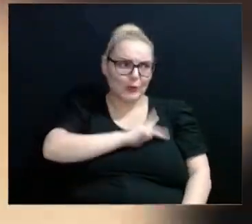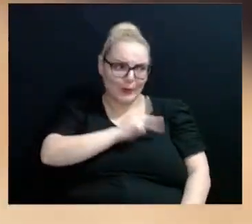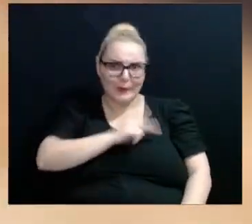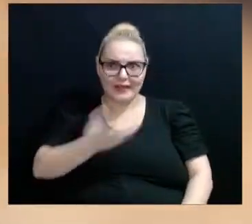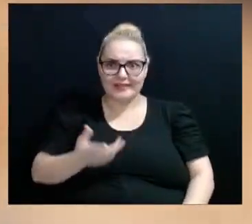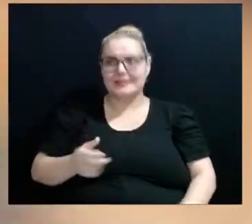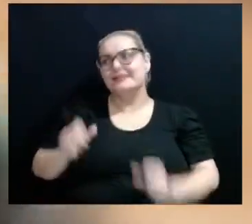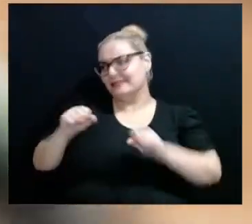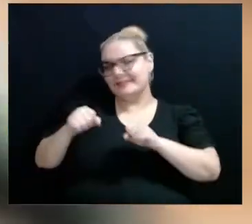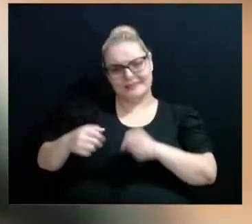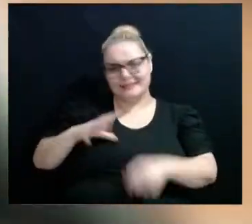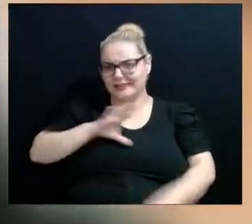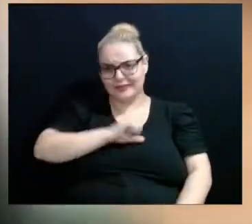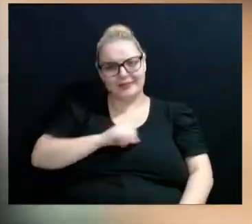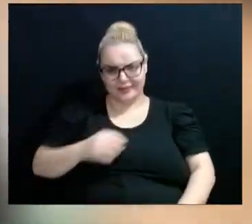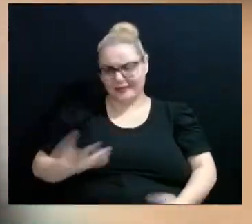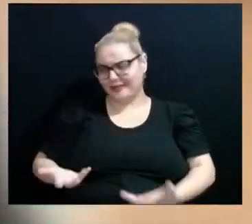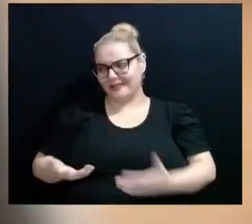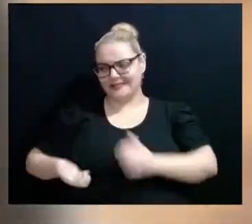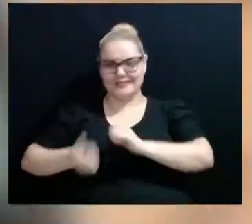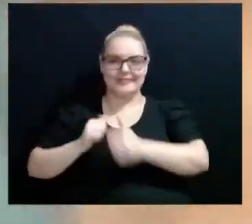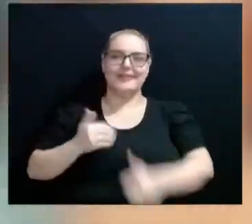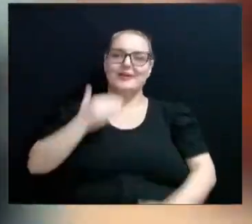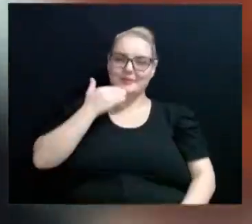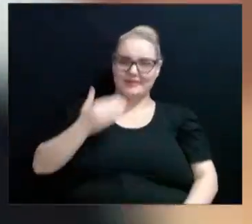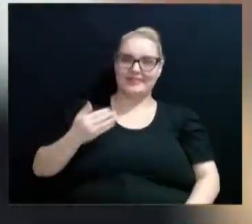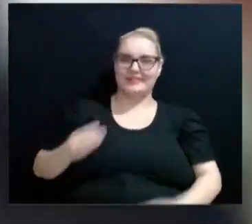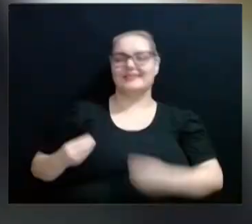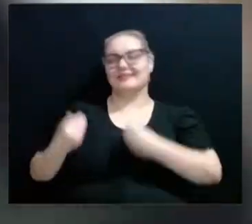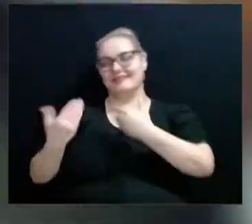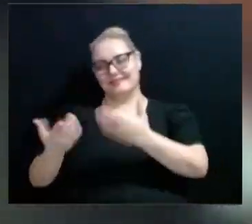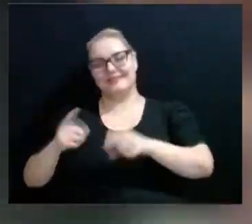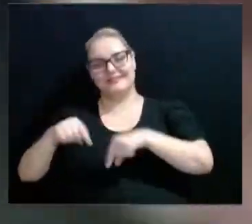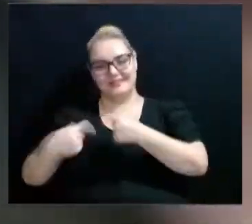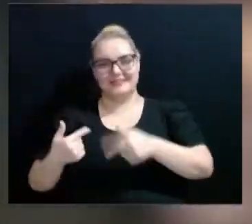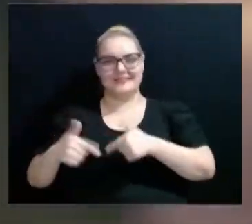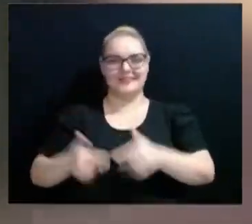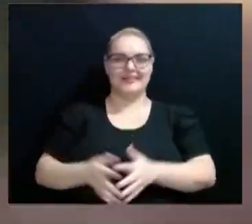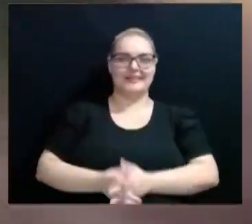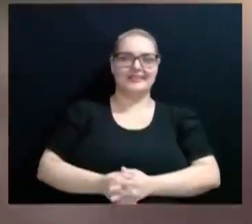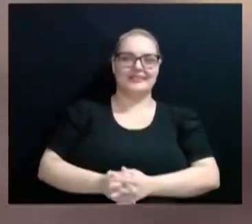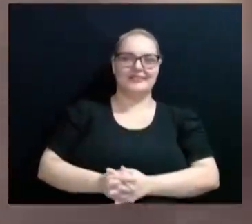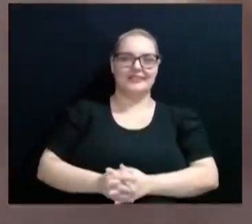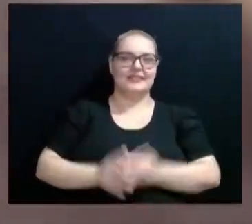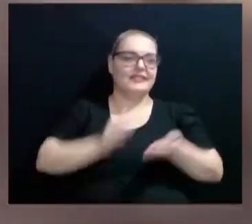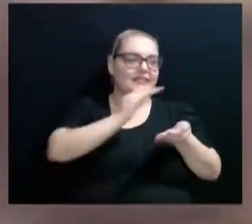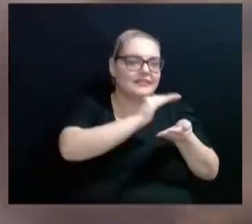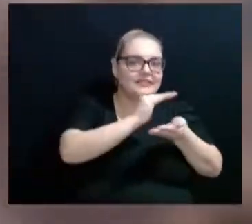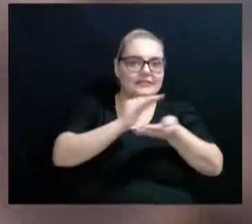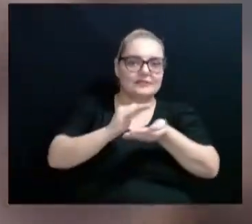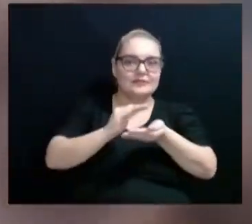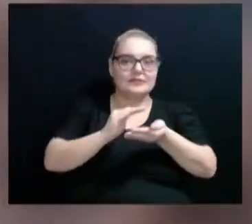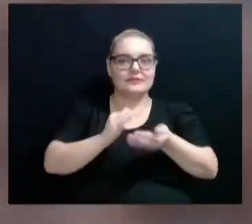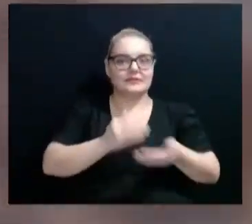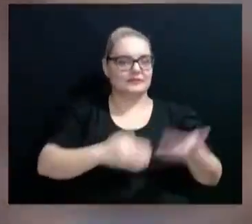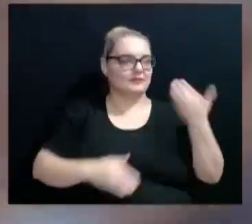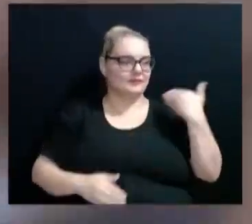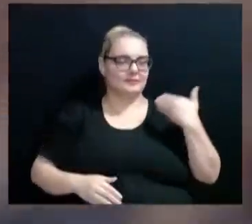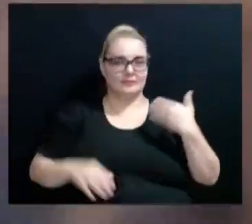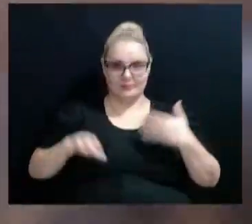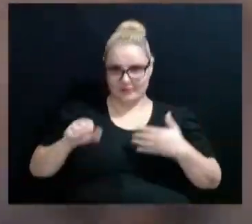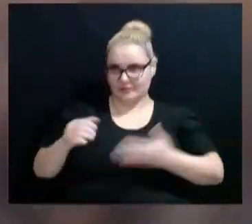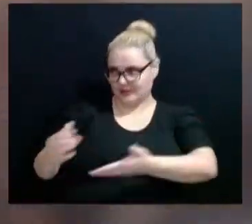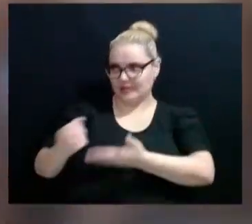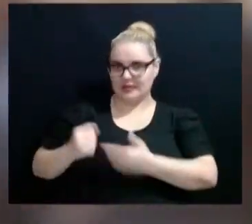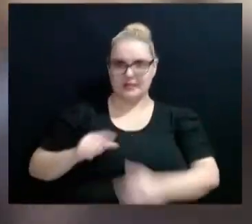do Palmeiras? Eu falei, cara, faço, né? Eu nem gosto de futebol, mas eu faço. Ah, Aí surgiu essa encomenda já entregando uma outra obra. tá. E